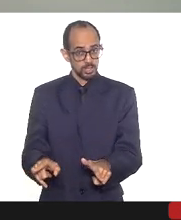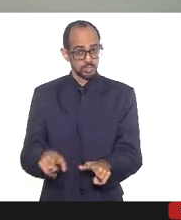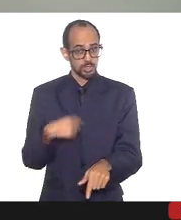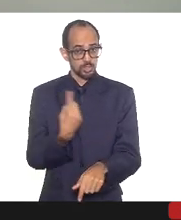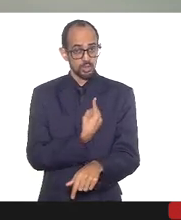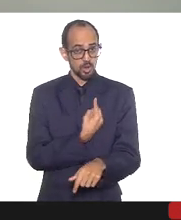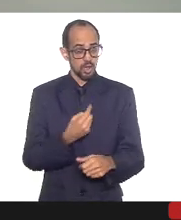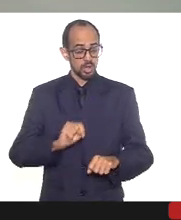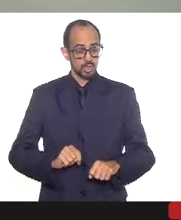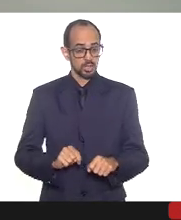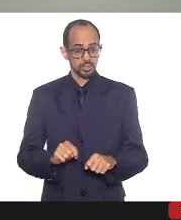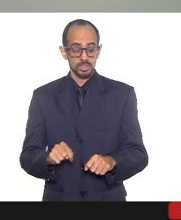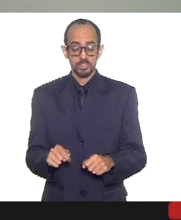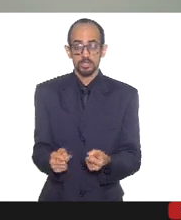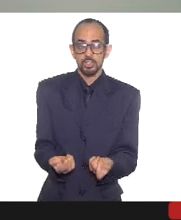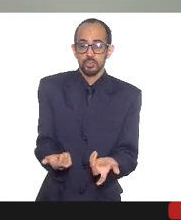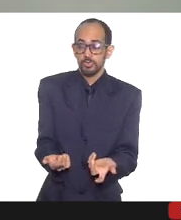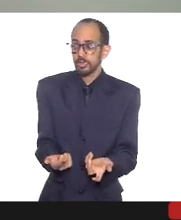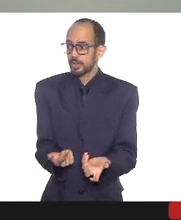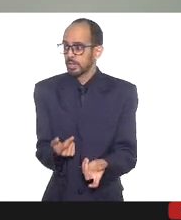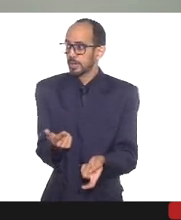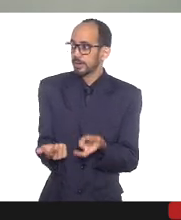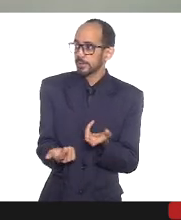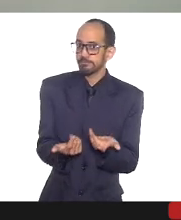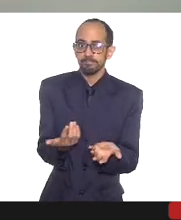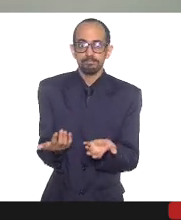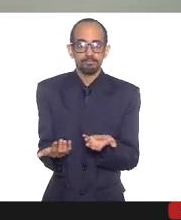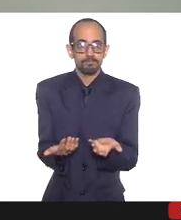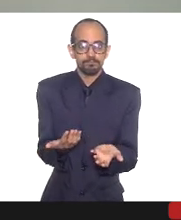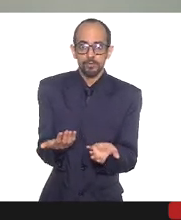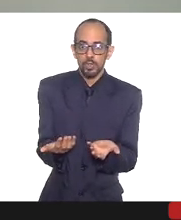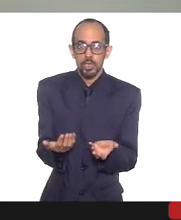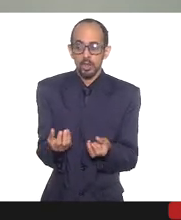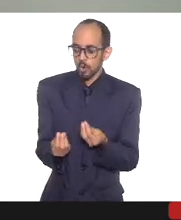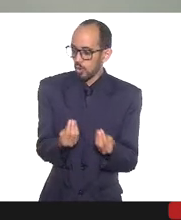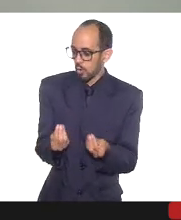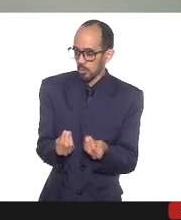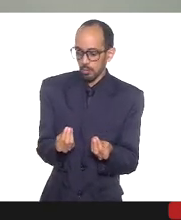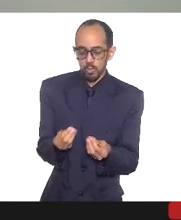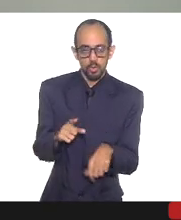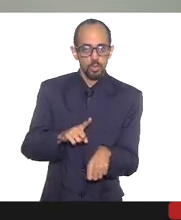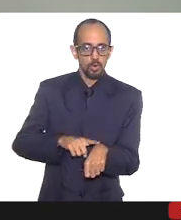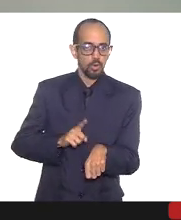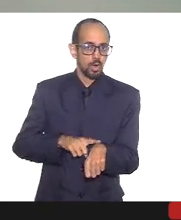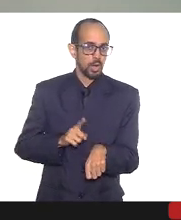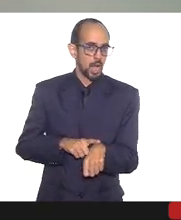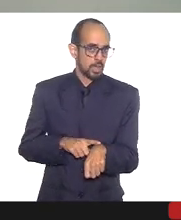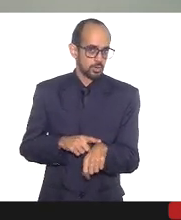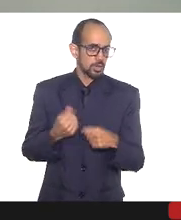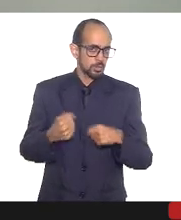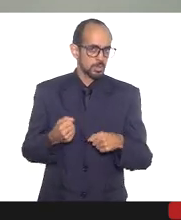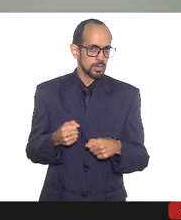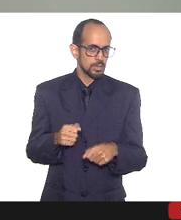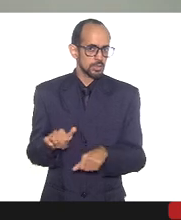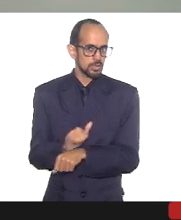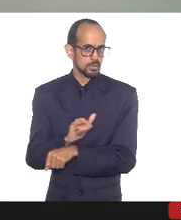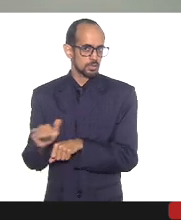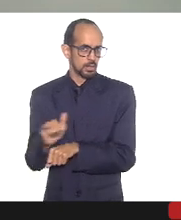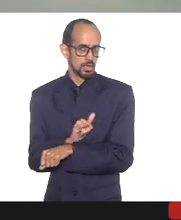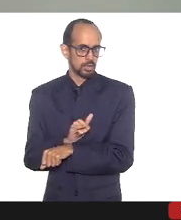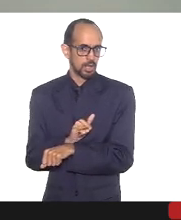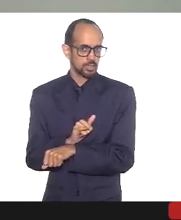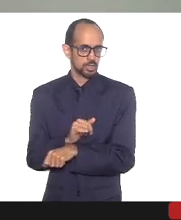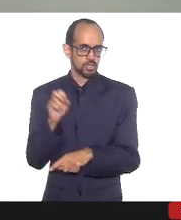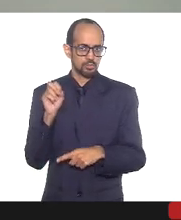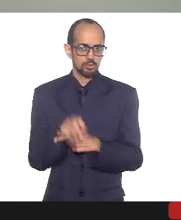assim, nessa migalha de horários, onde muitas vezes alguns professores têm que ficar pingado em várias escolas. Né? A gente